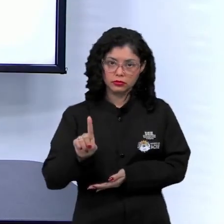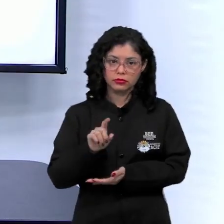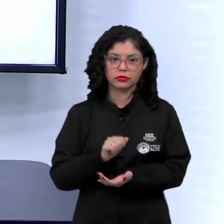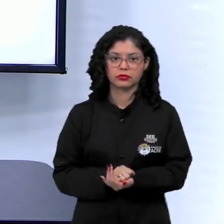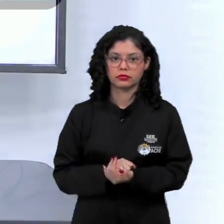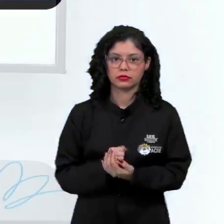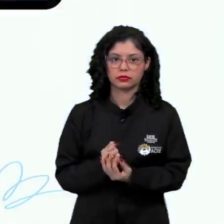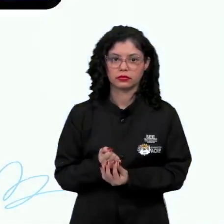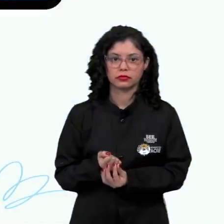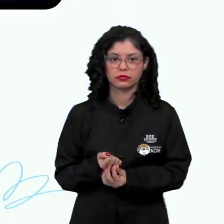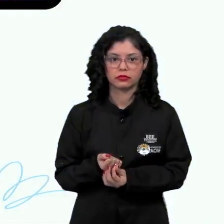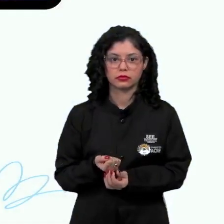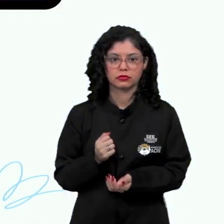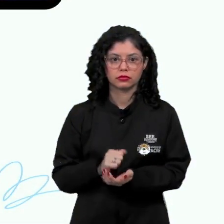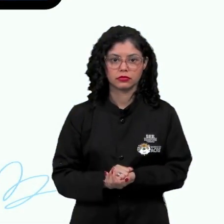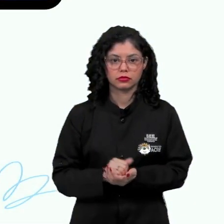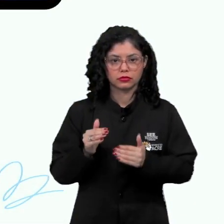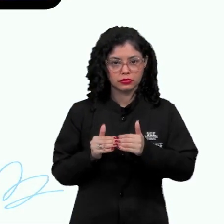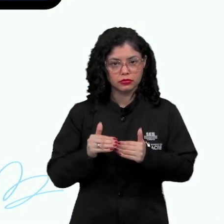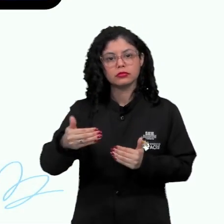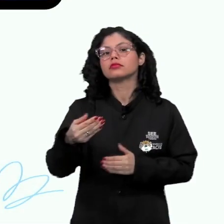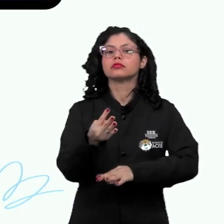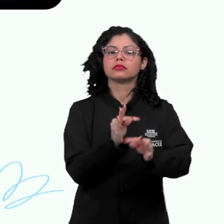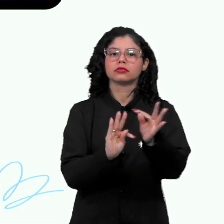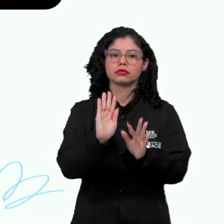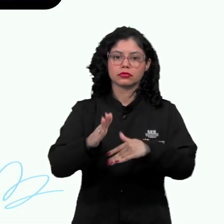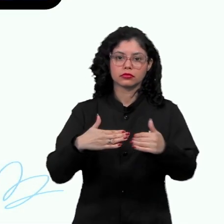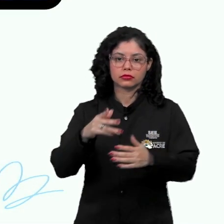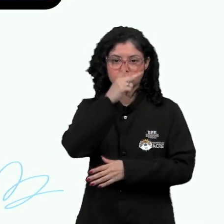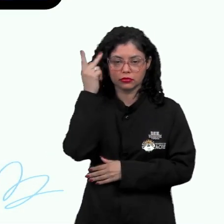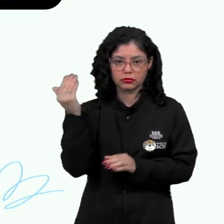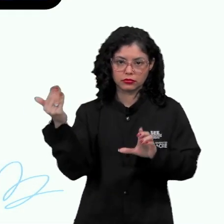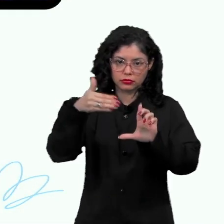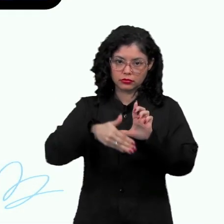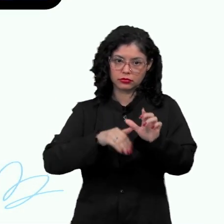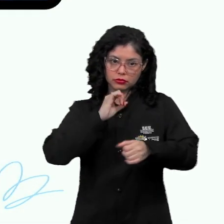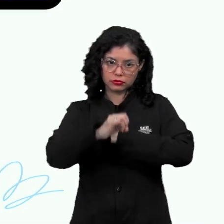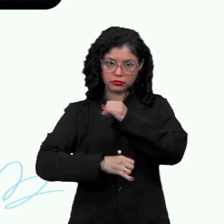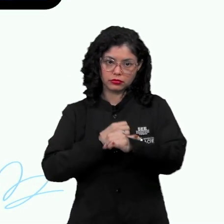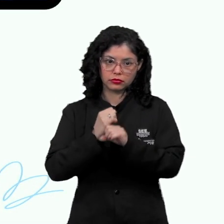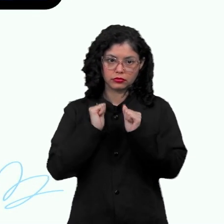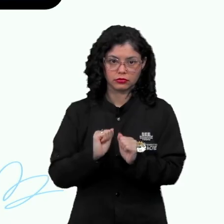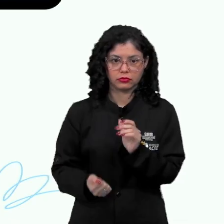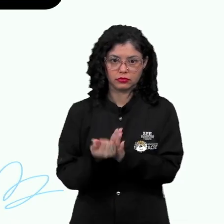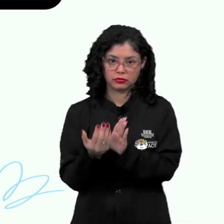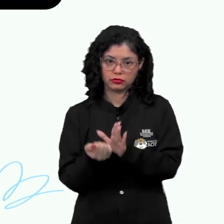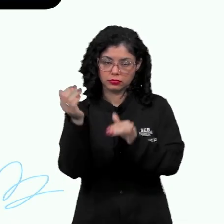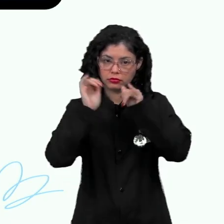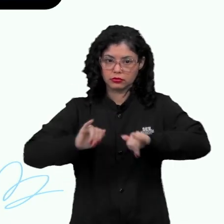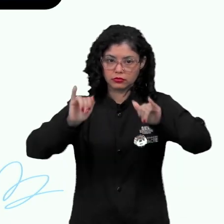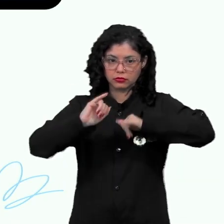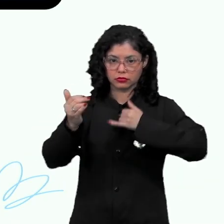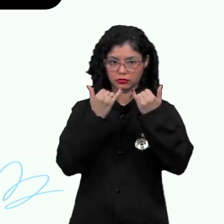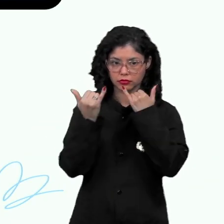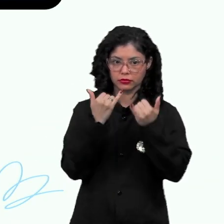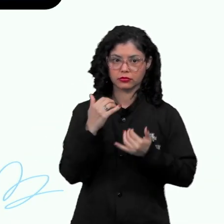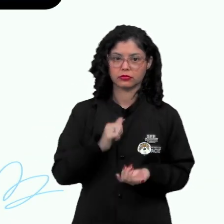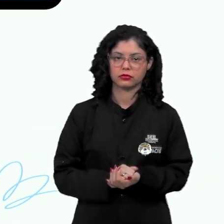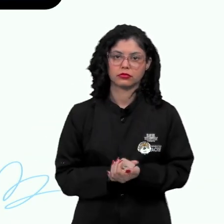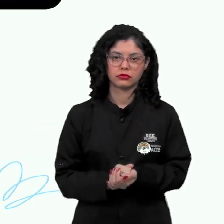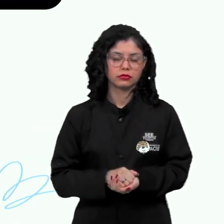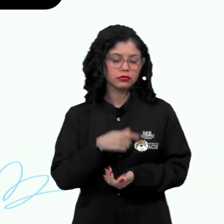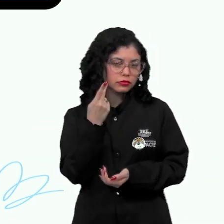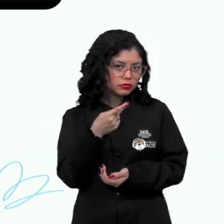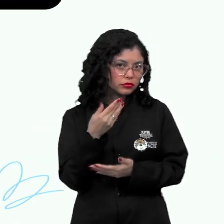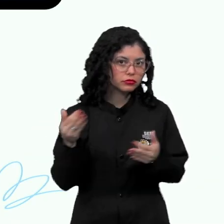certo? Vamos lá, com o avanço da tecnologia, qualquer pessoa com acesso à internet pode produzir e divulgar informações. Foi o que